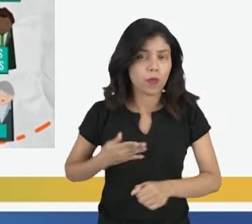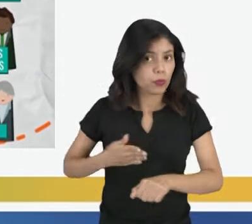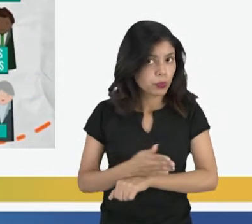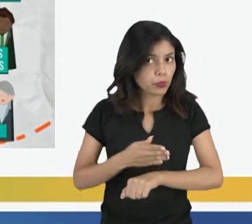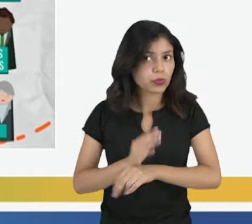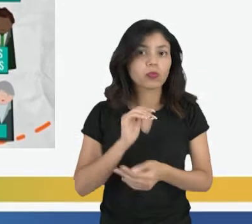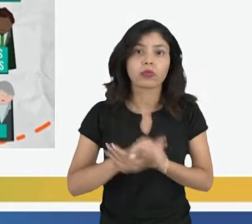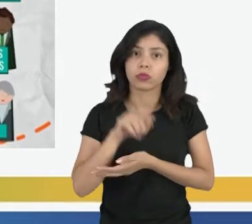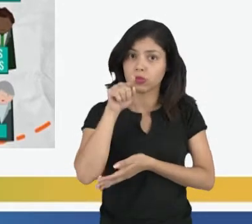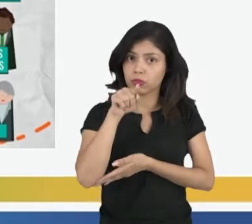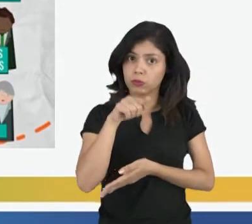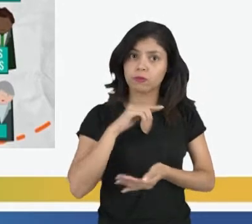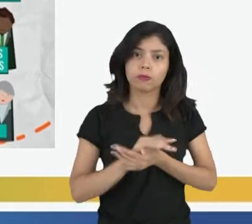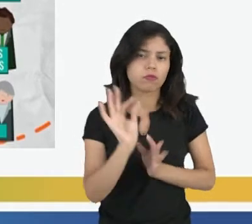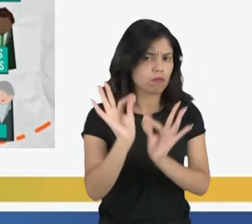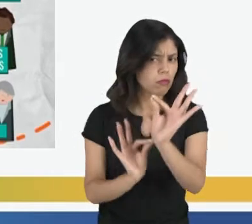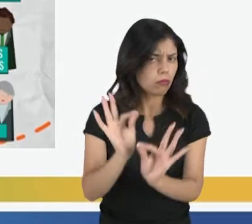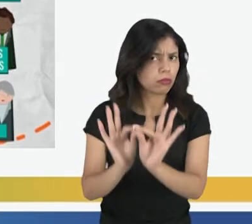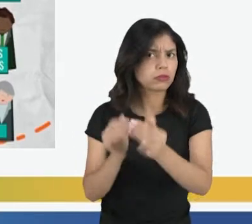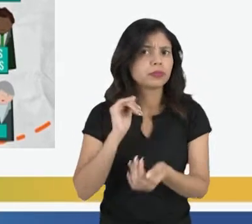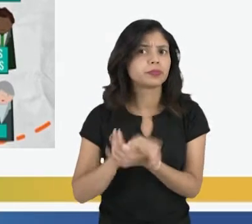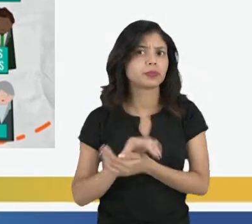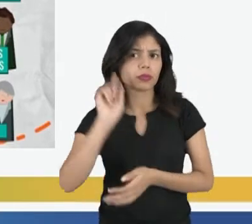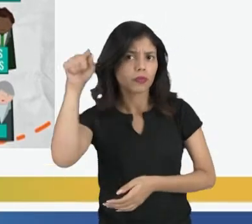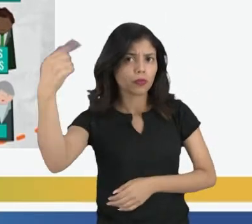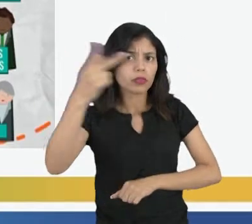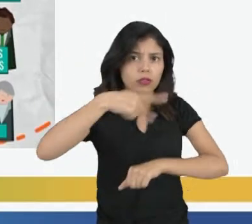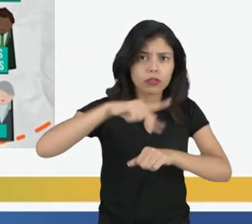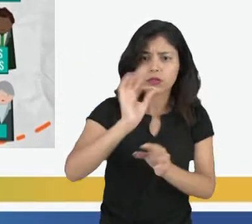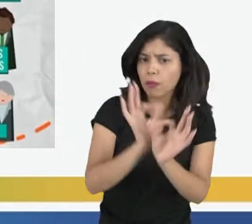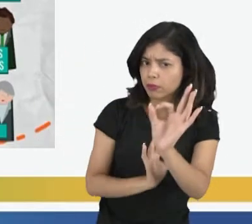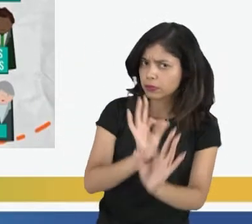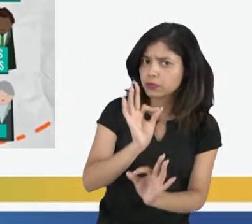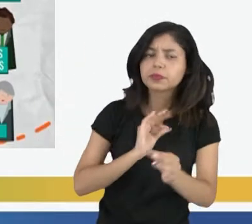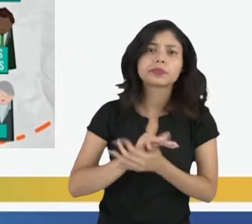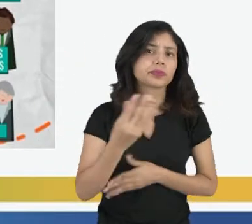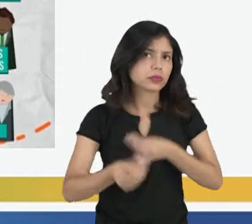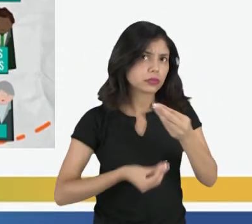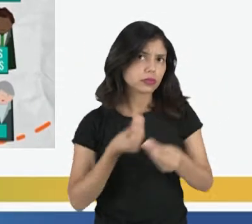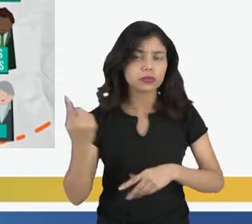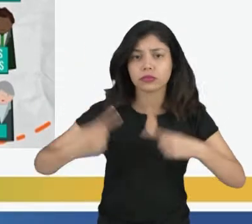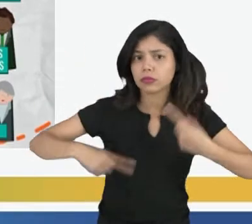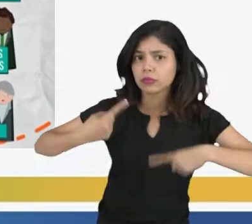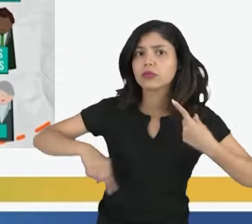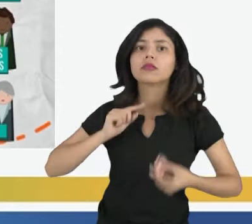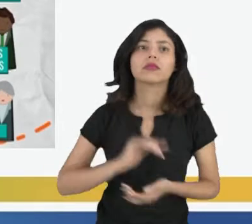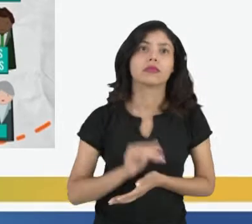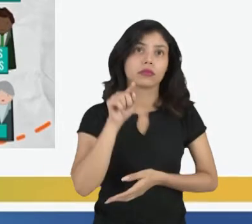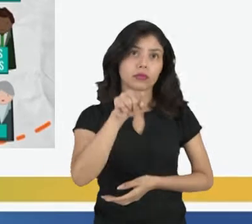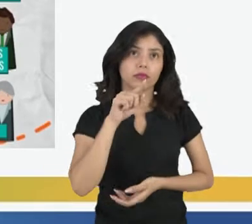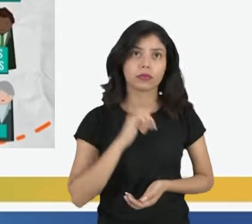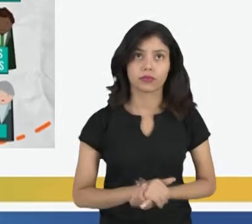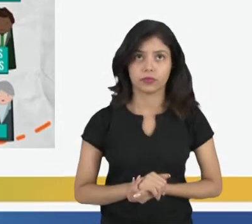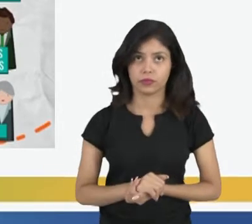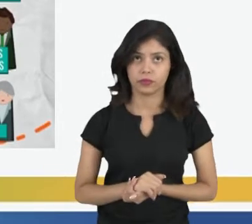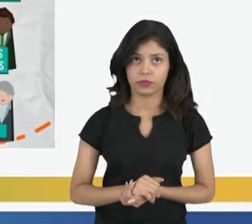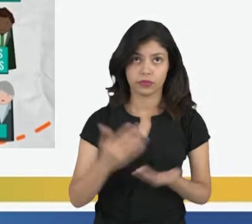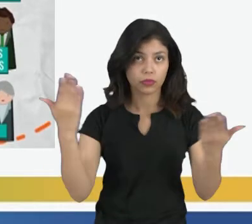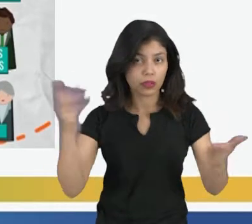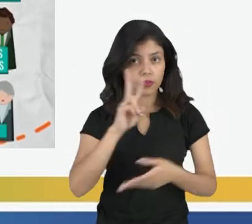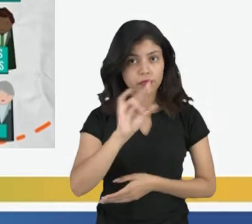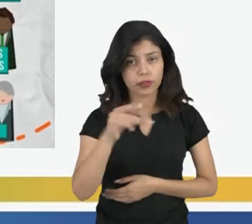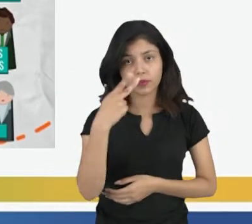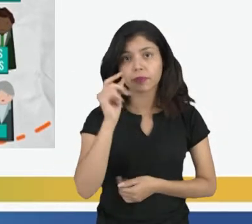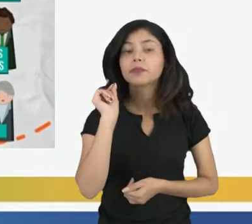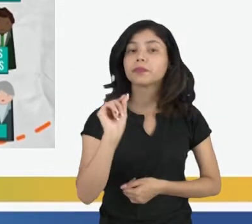para intervir no na forma que aquele país é organizado da maneira politicamente que ele está então